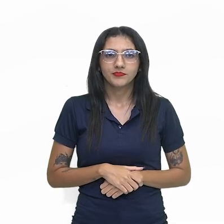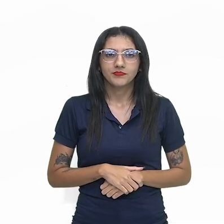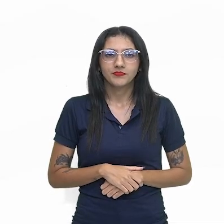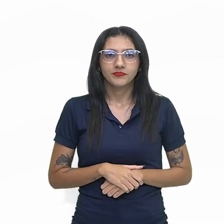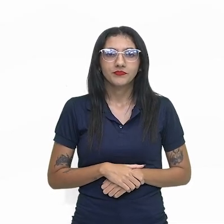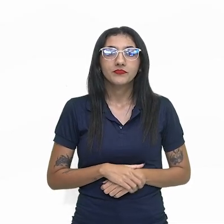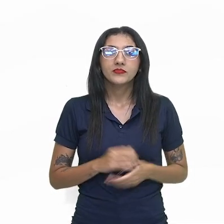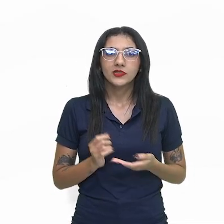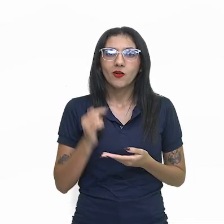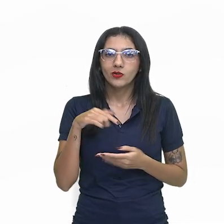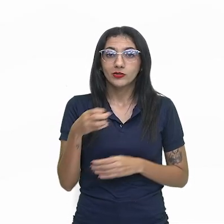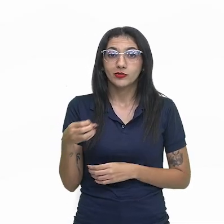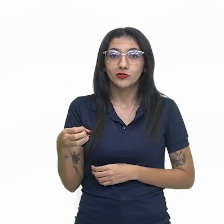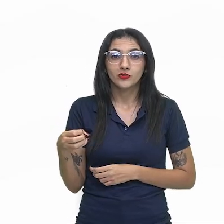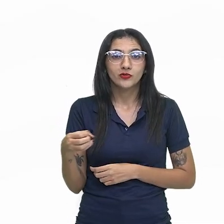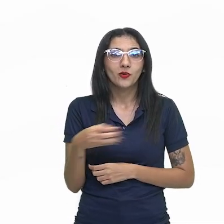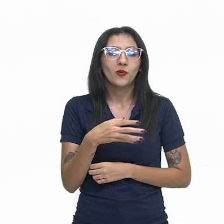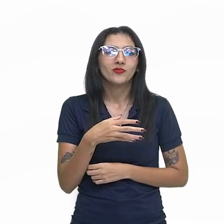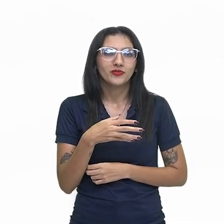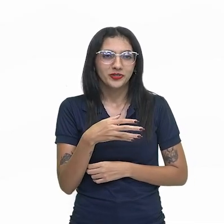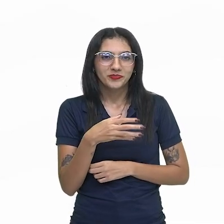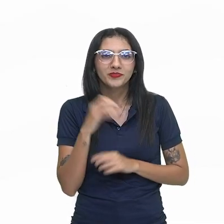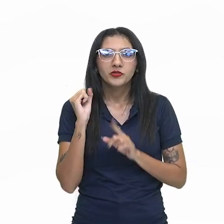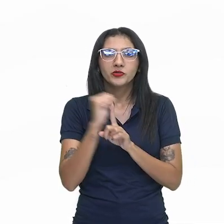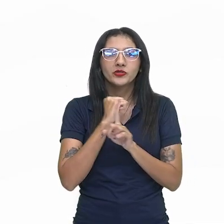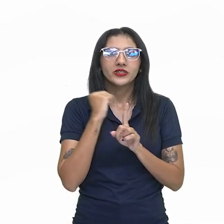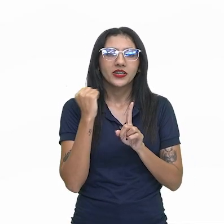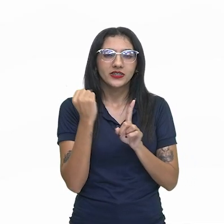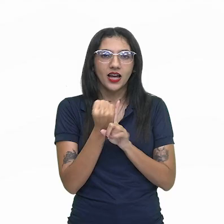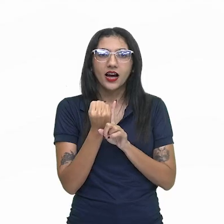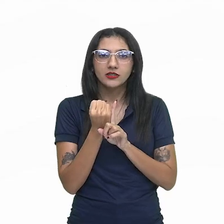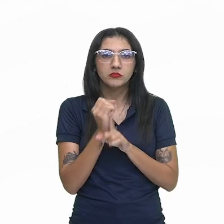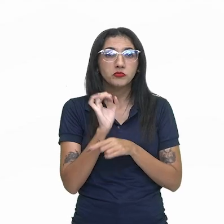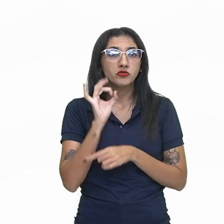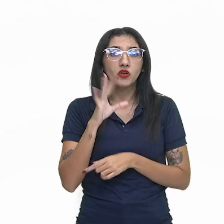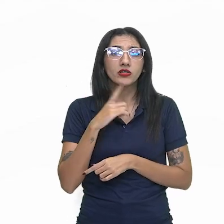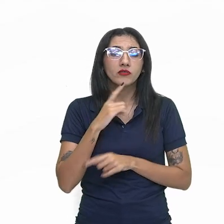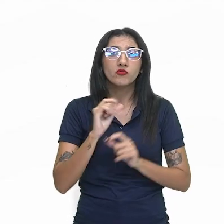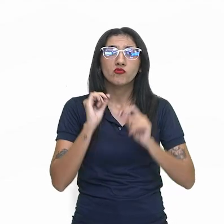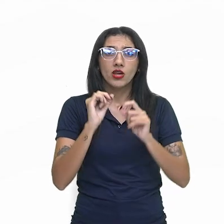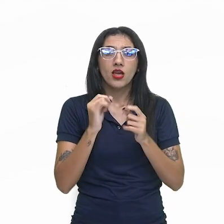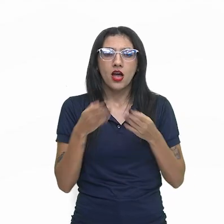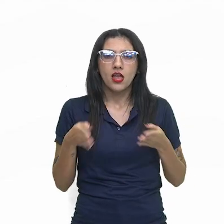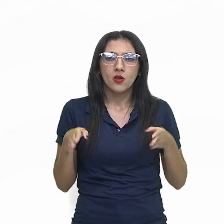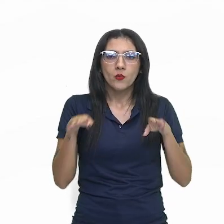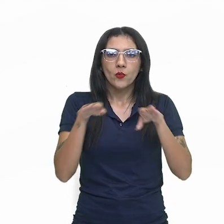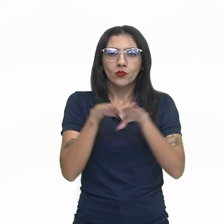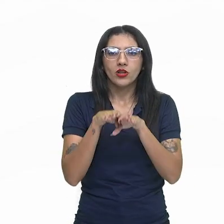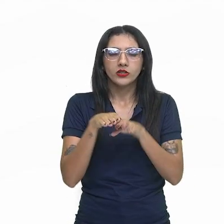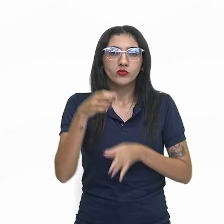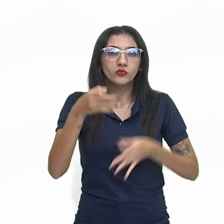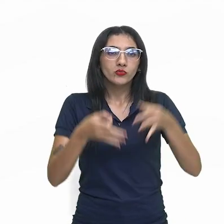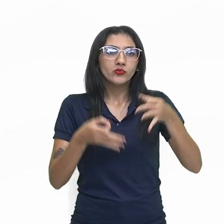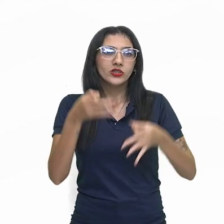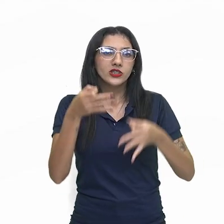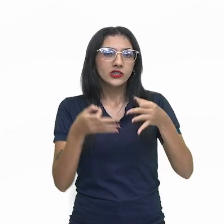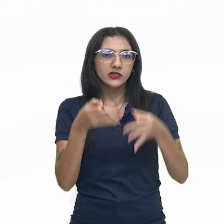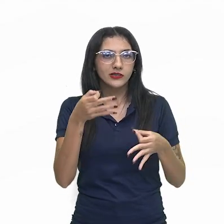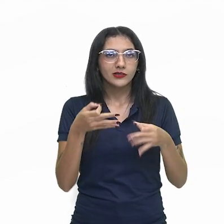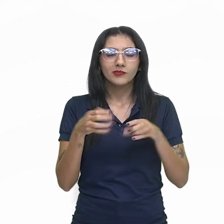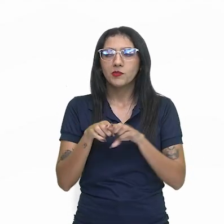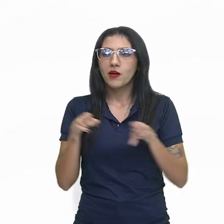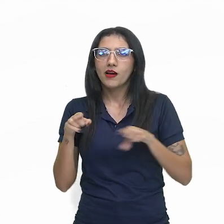sociedade, né, trouxe apenas a igualdade jurídica, permanecendo a